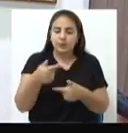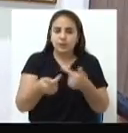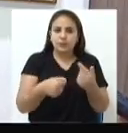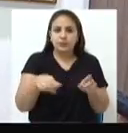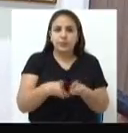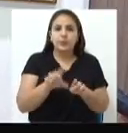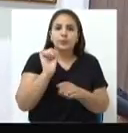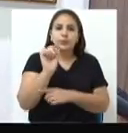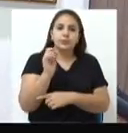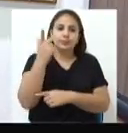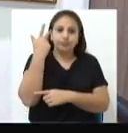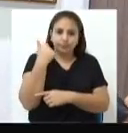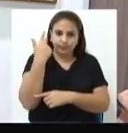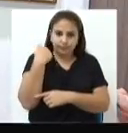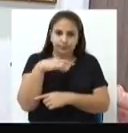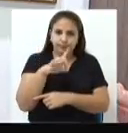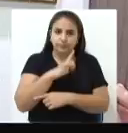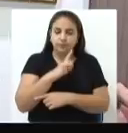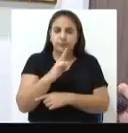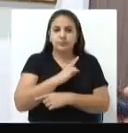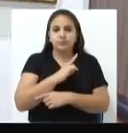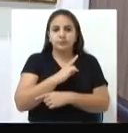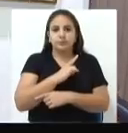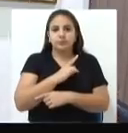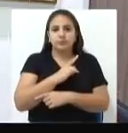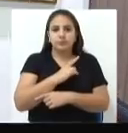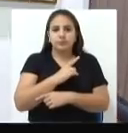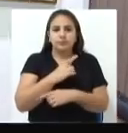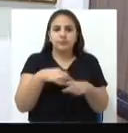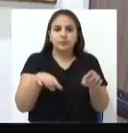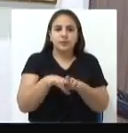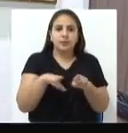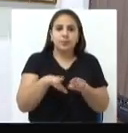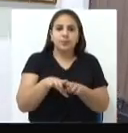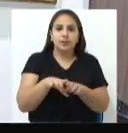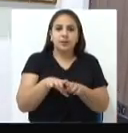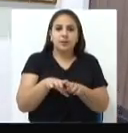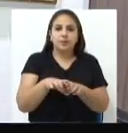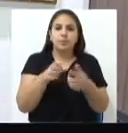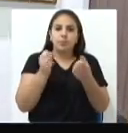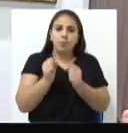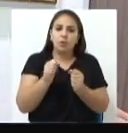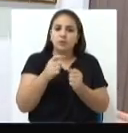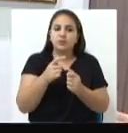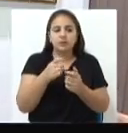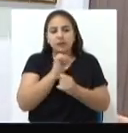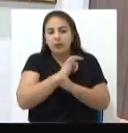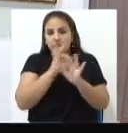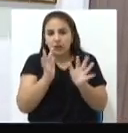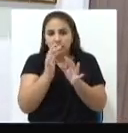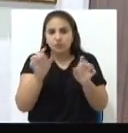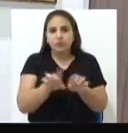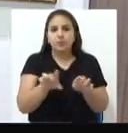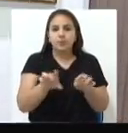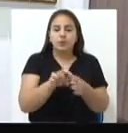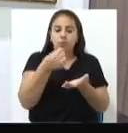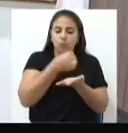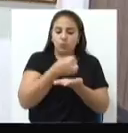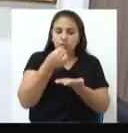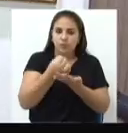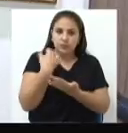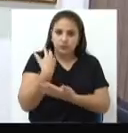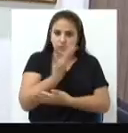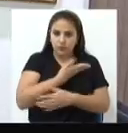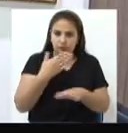trabalhadores, o que realmente existe e o que realmente possa ser um exagero. Porém, que os contratos que nós